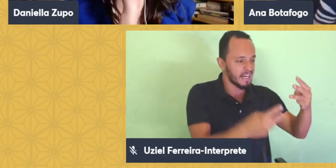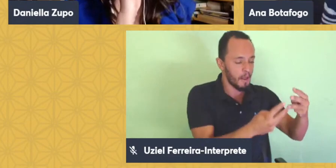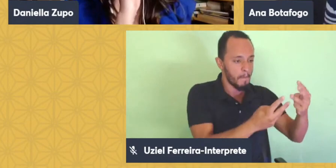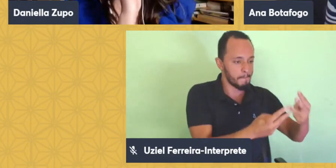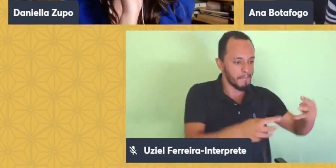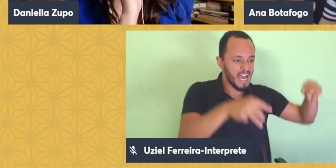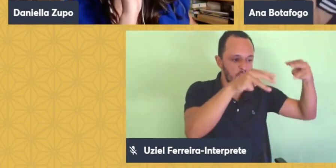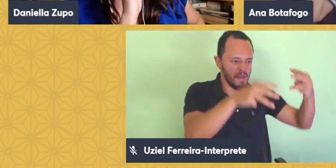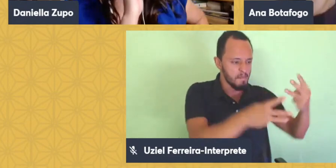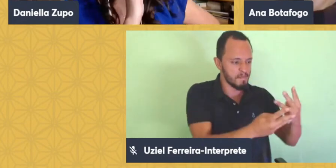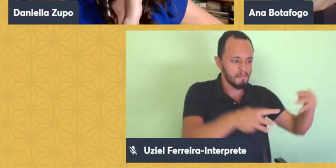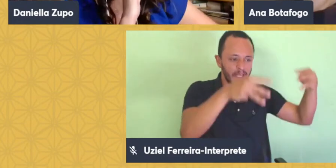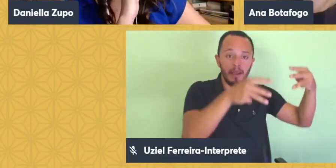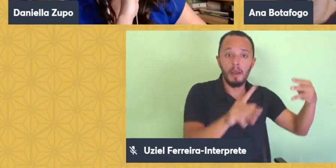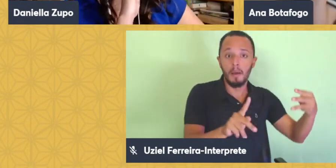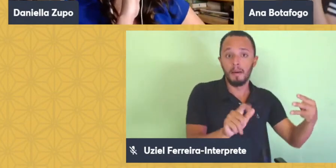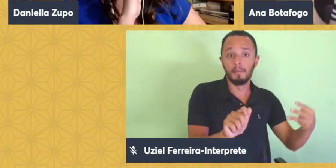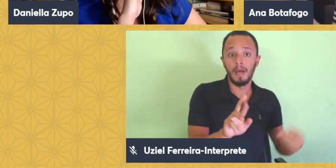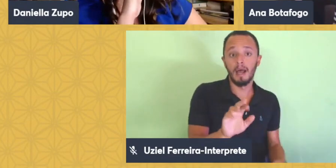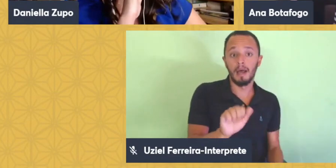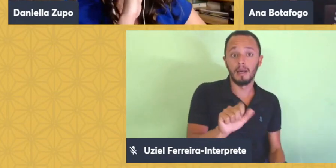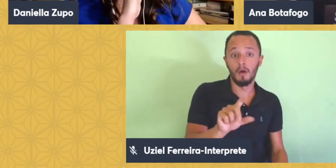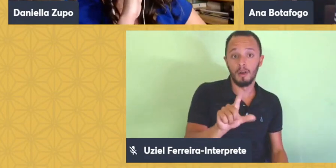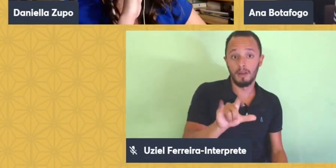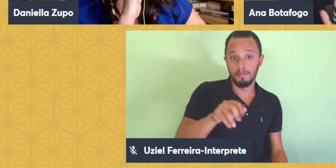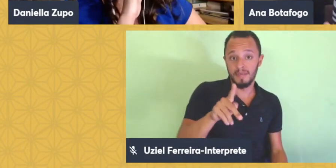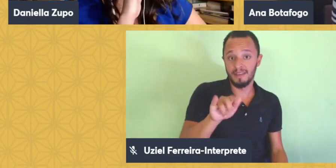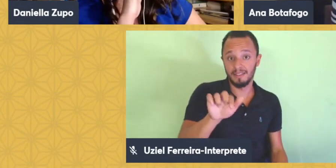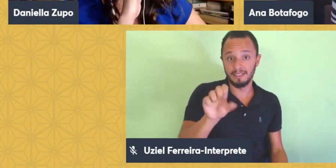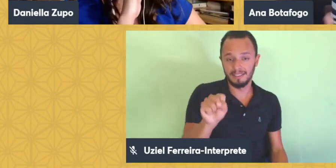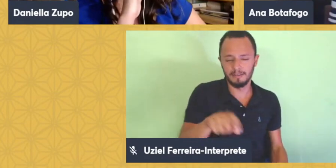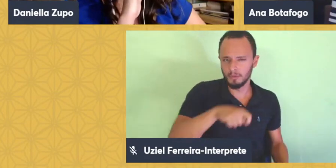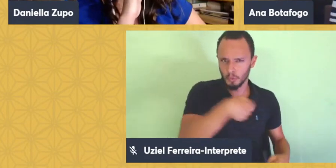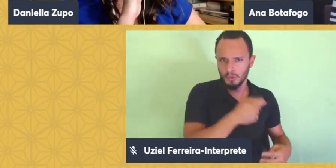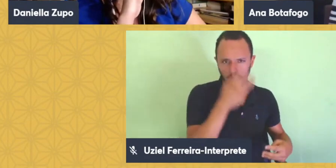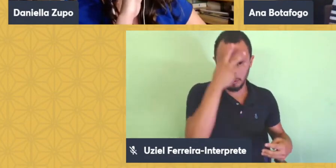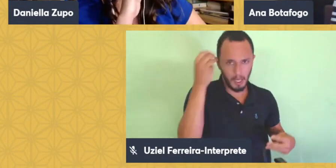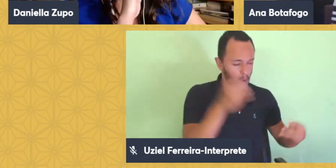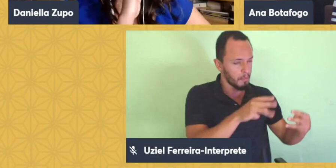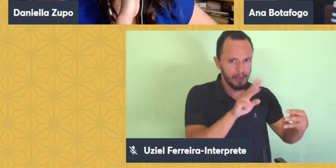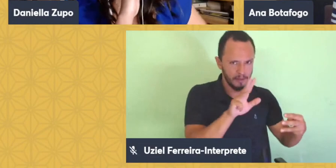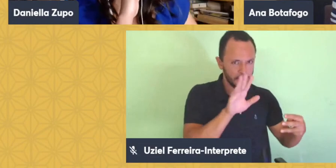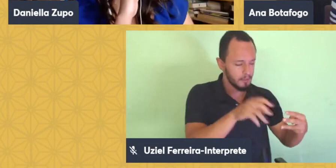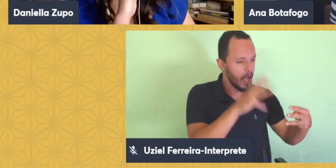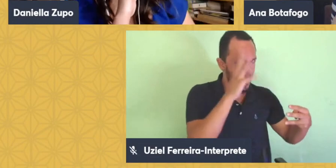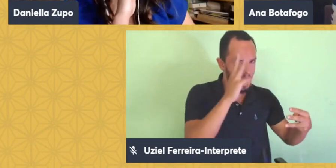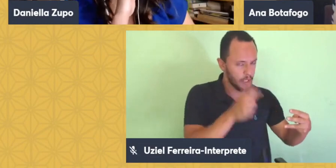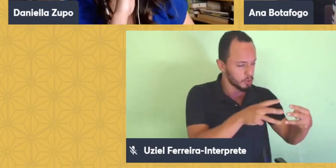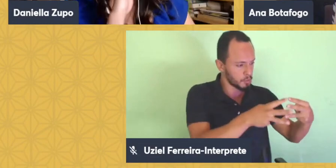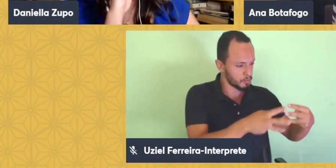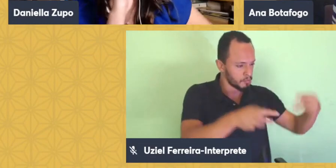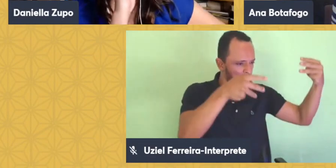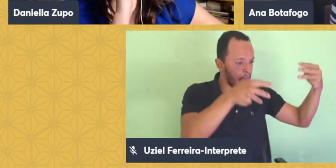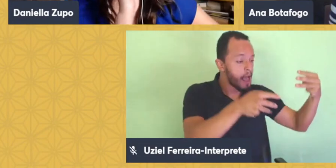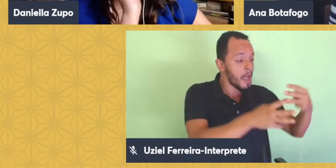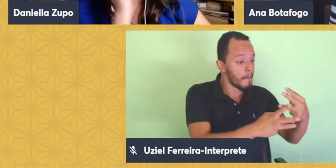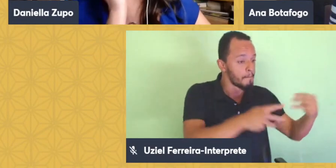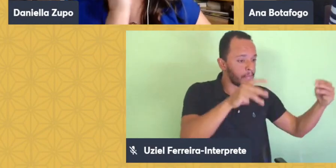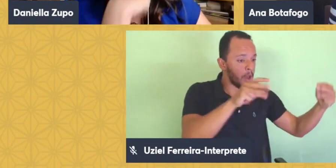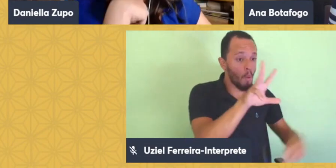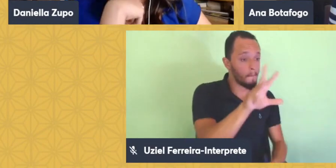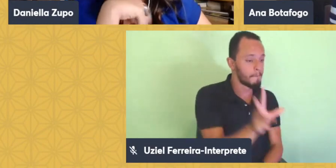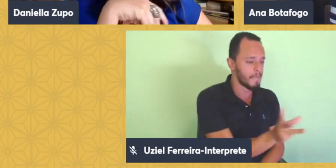sobrepõe é todo tipo de imaginação Por isso que eu digo que depois nós temos que